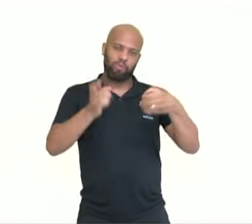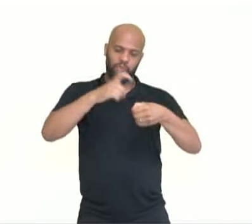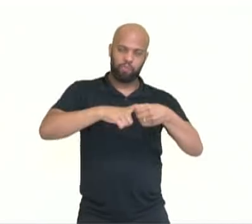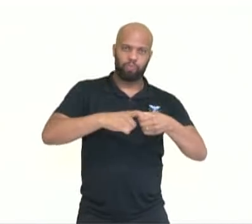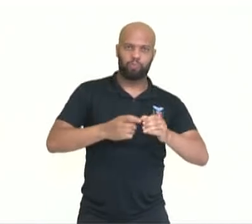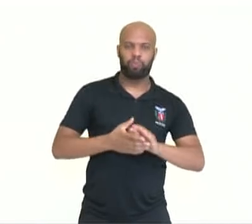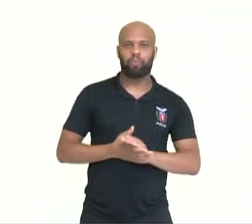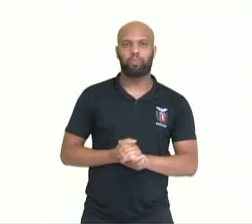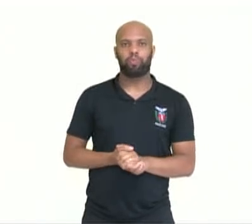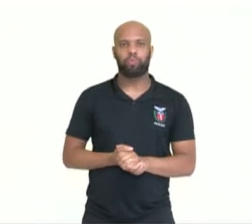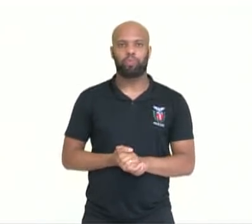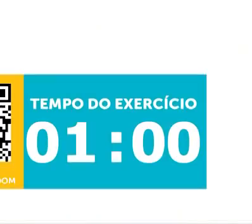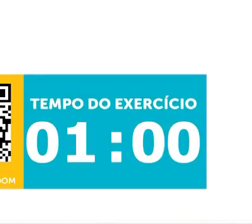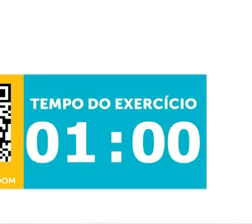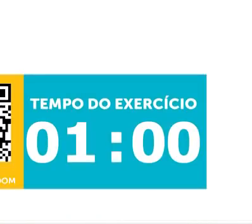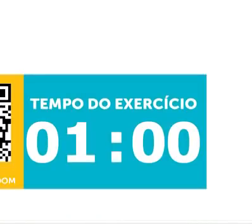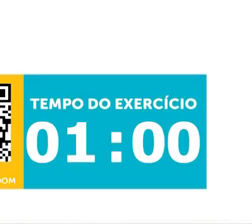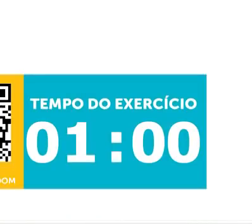conferir.